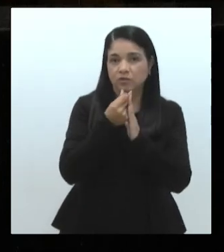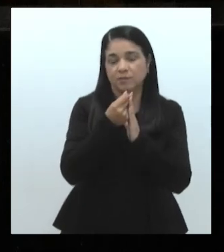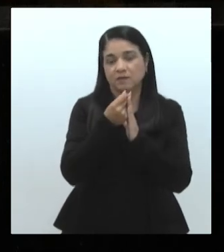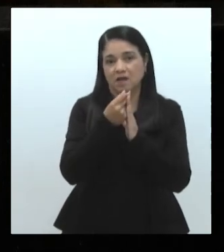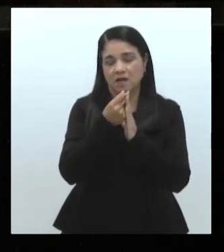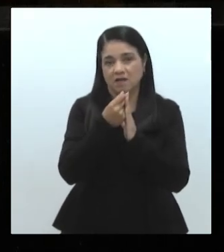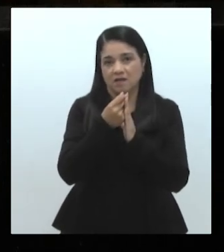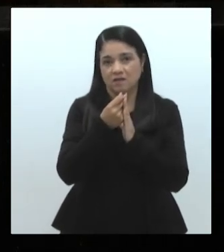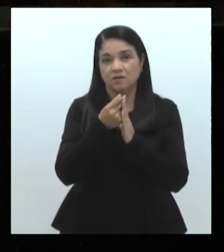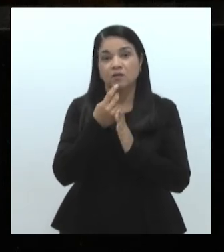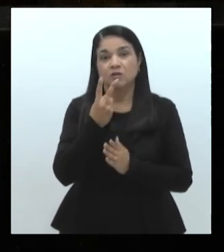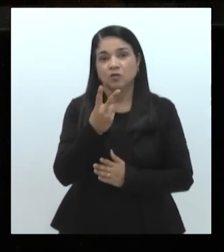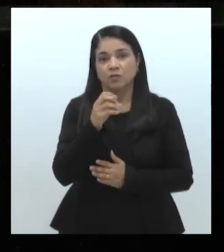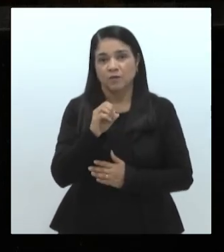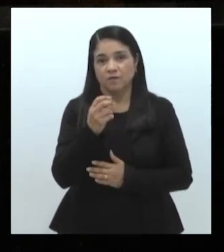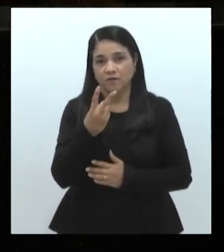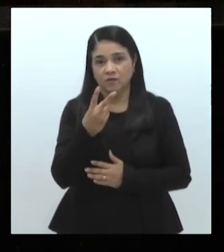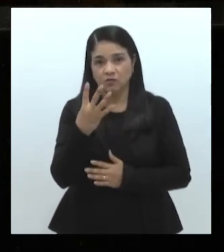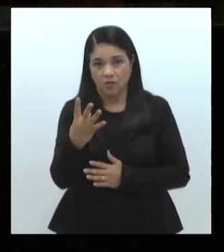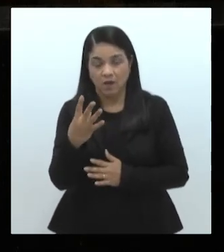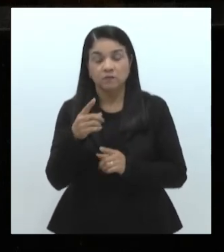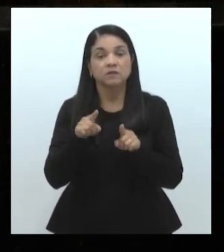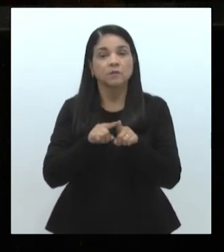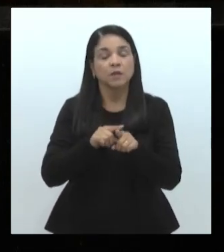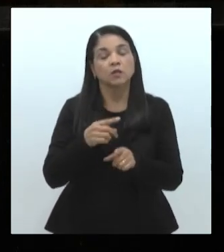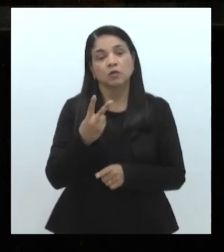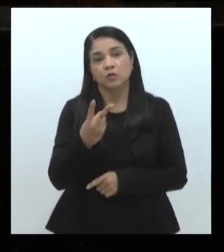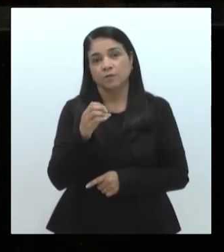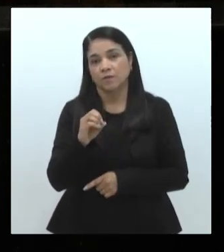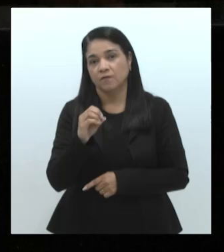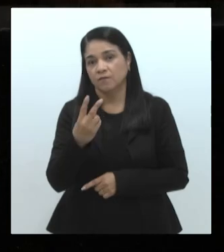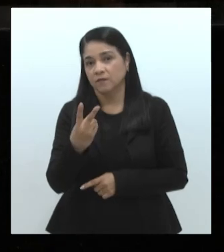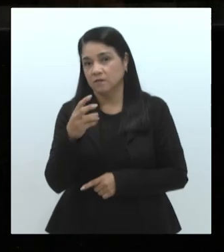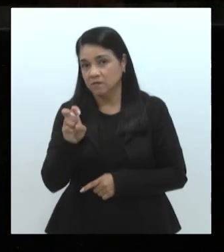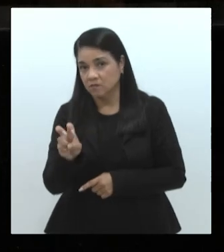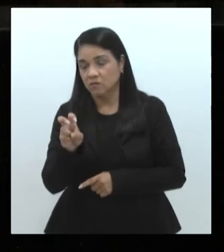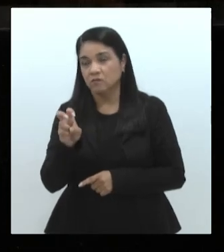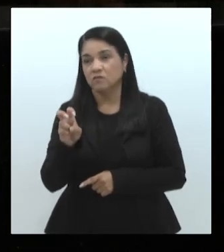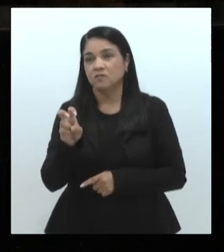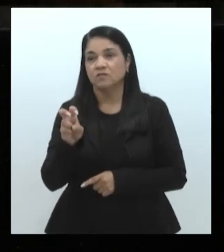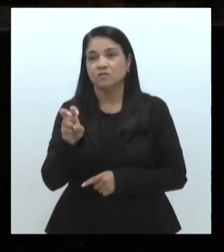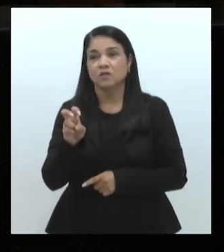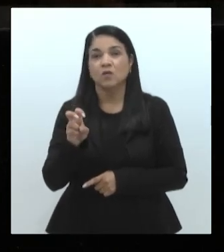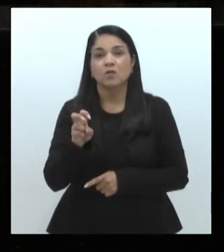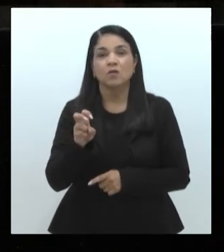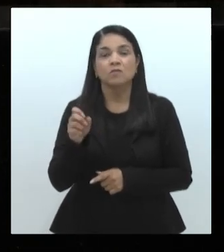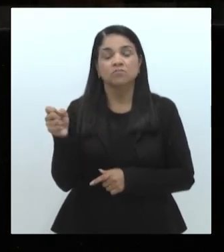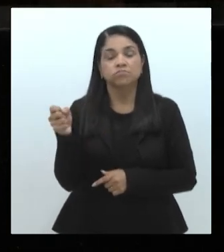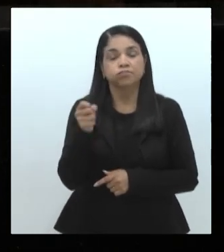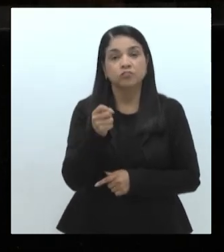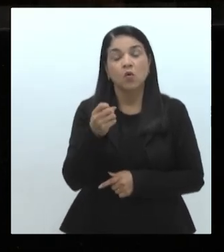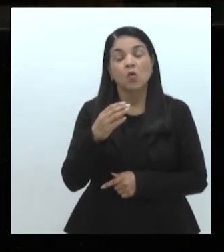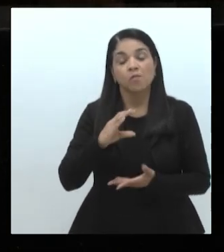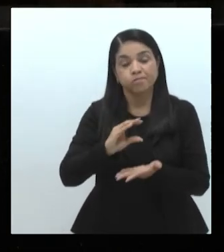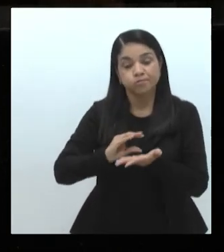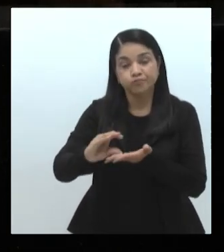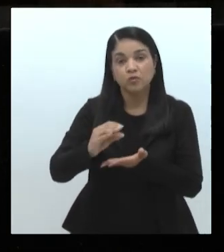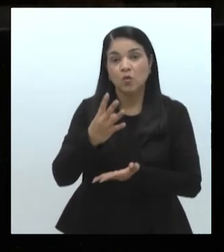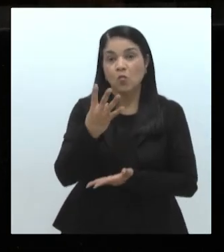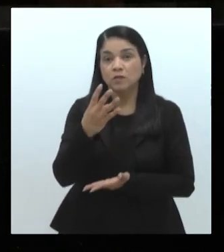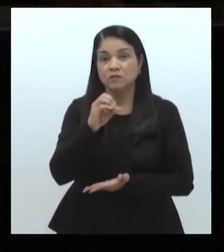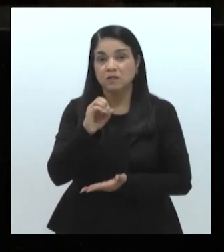de 2024 e 2025, com previsão de alocação de R$ 400 milhões.